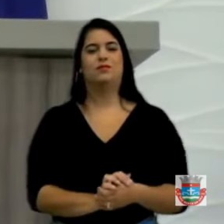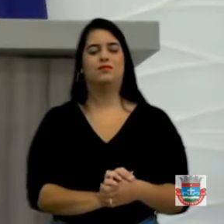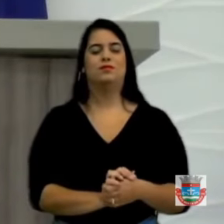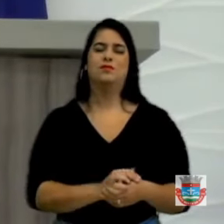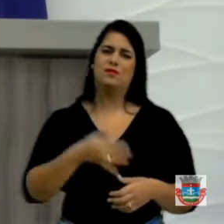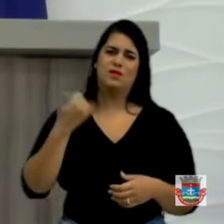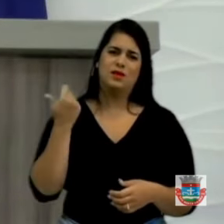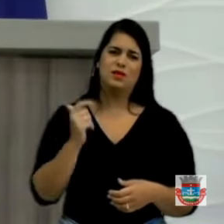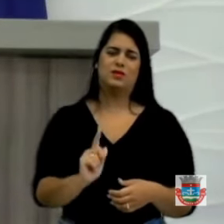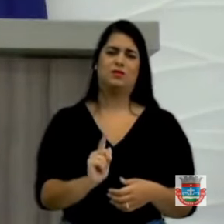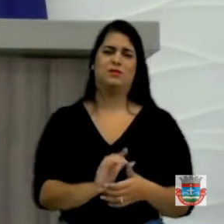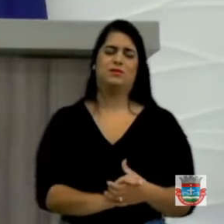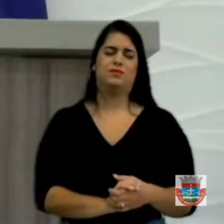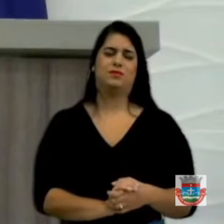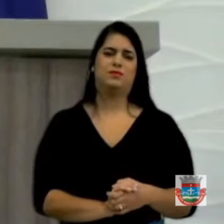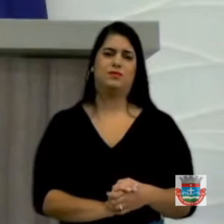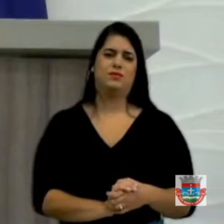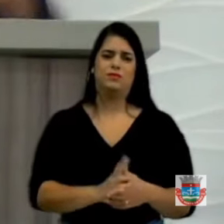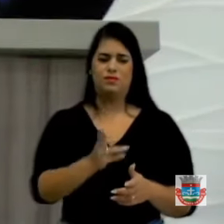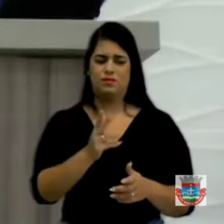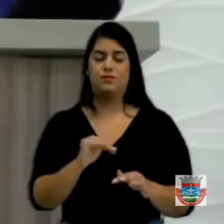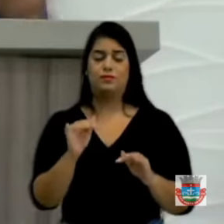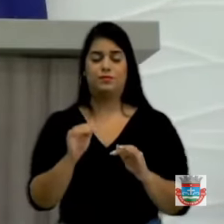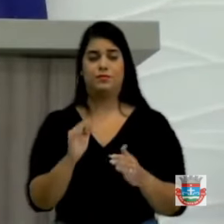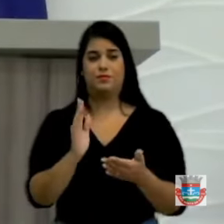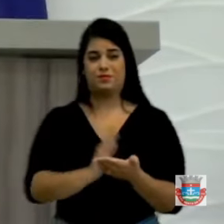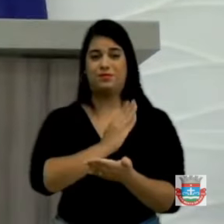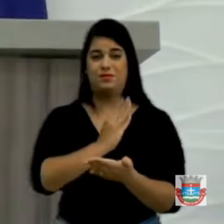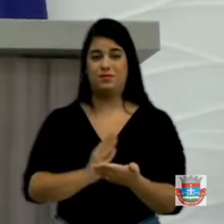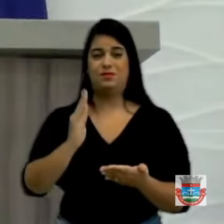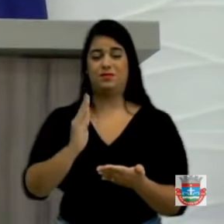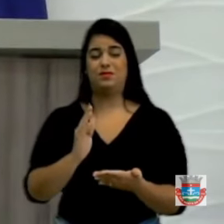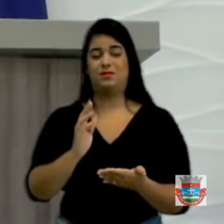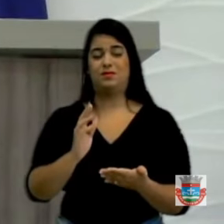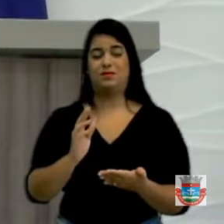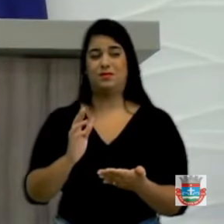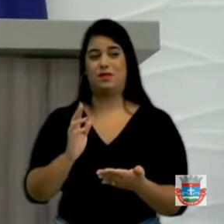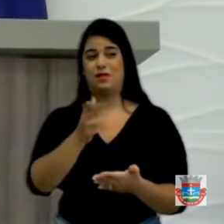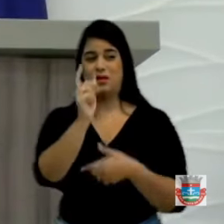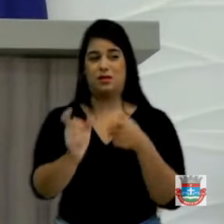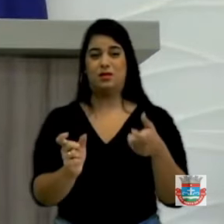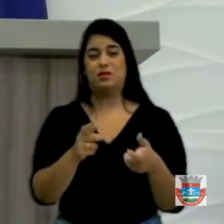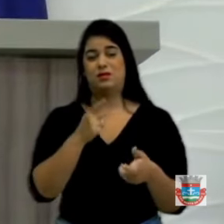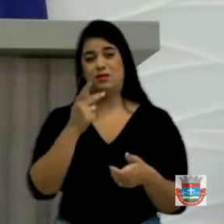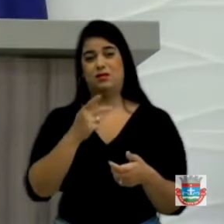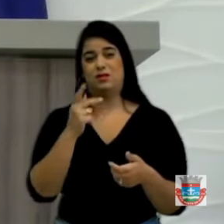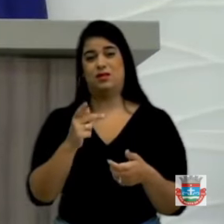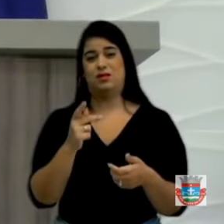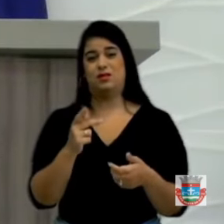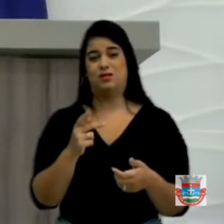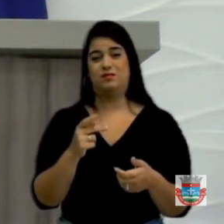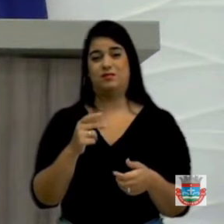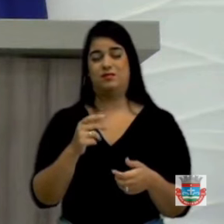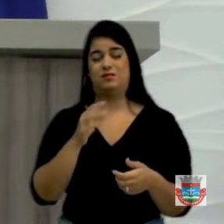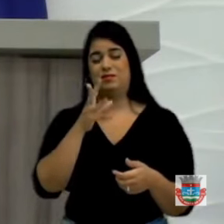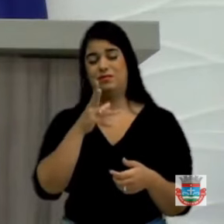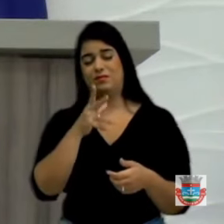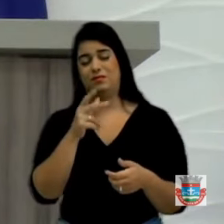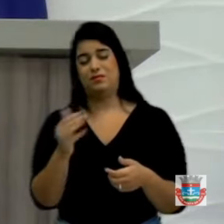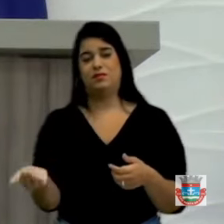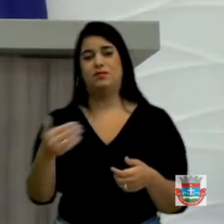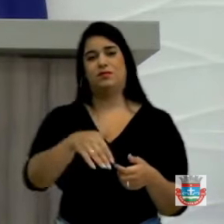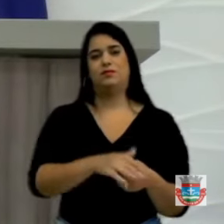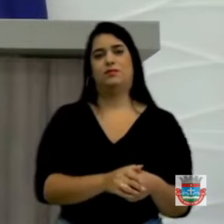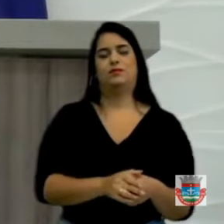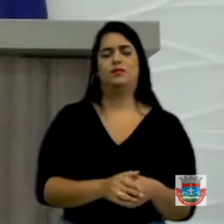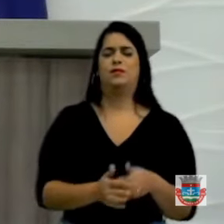corre atrás. Às vezes as pessoas dizem, Alexandre, faz tempo que veio aqui, mas ele não para, minha gente. Ele vai muito